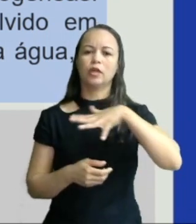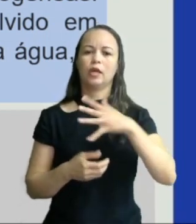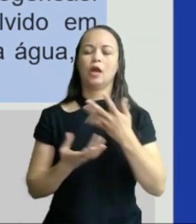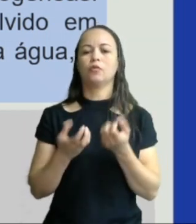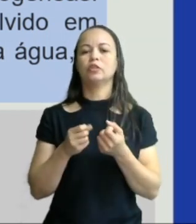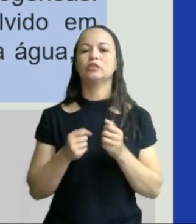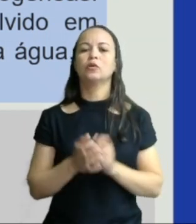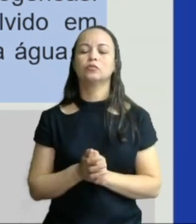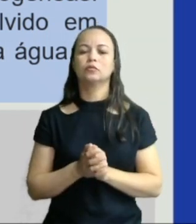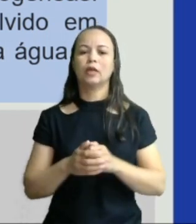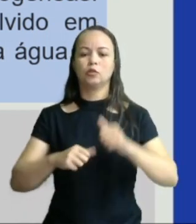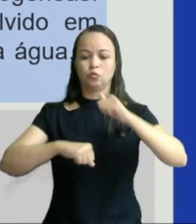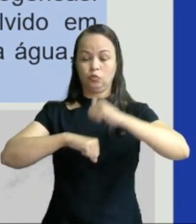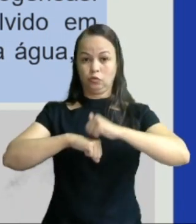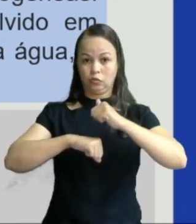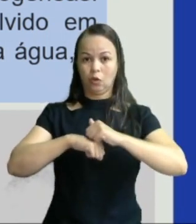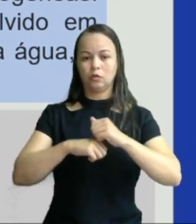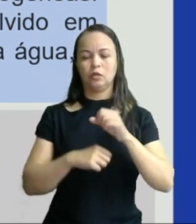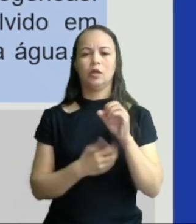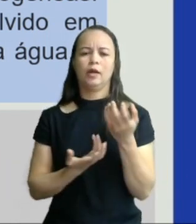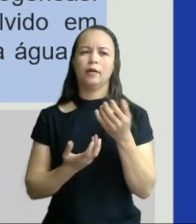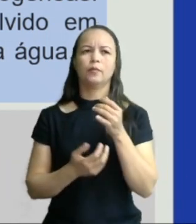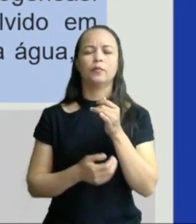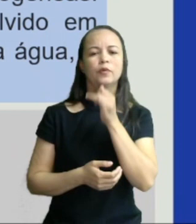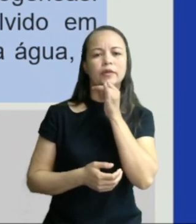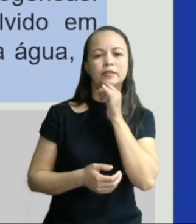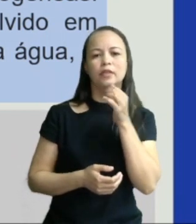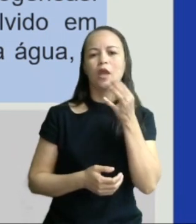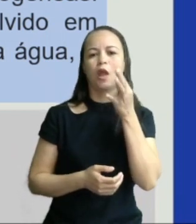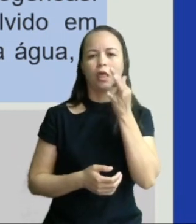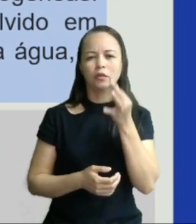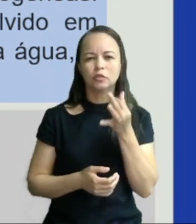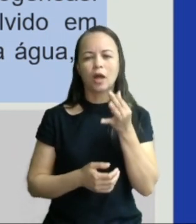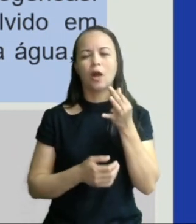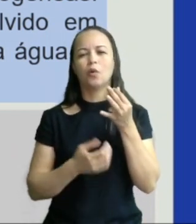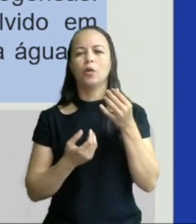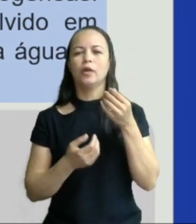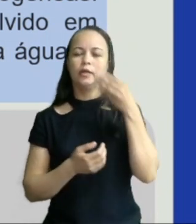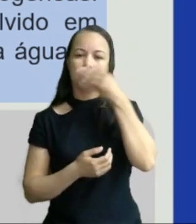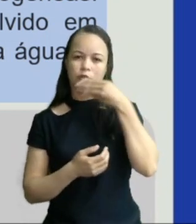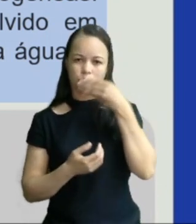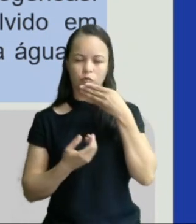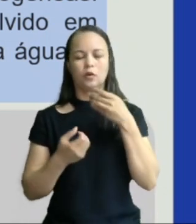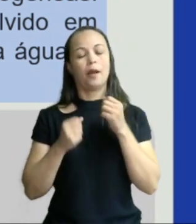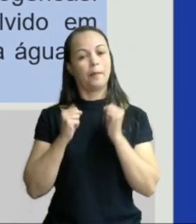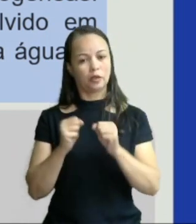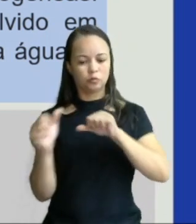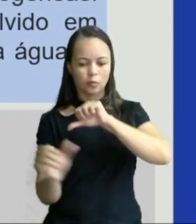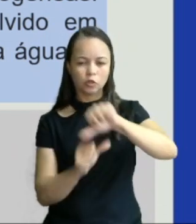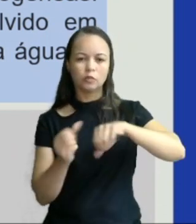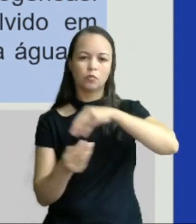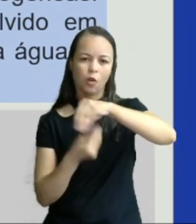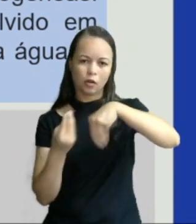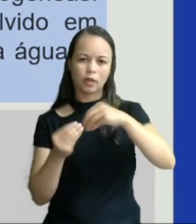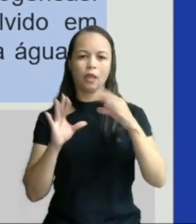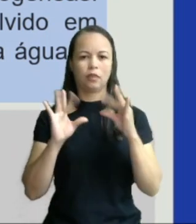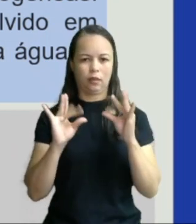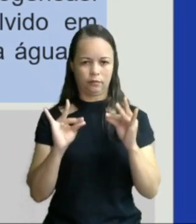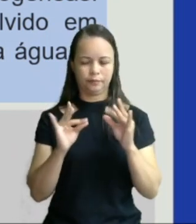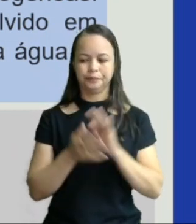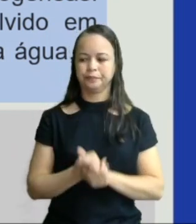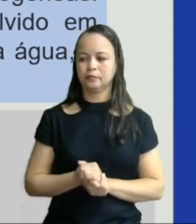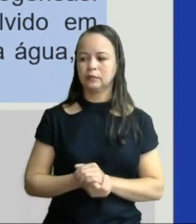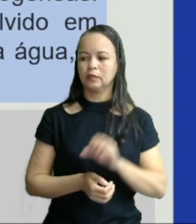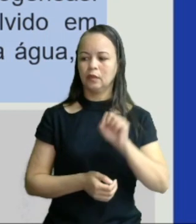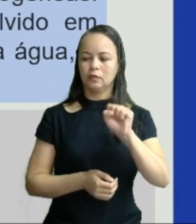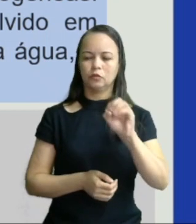estado sólido, exemplo, sal e açúcar, mas pode também estar em estado líquido. Solvente é a substância